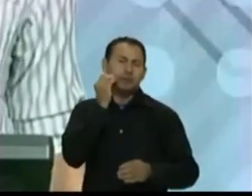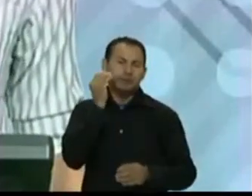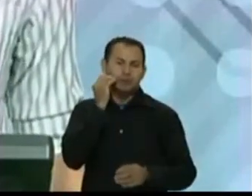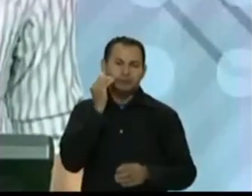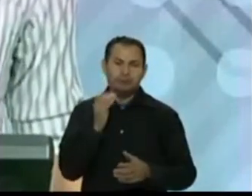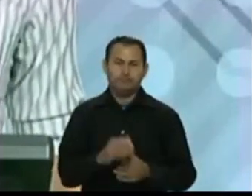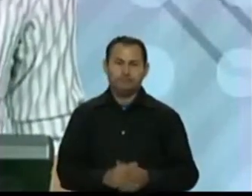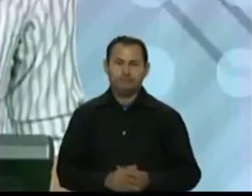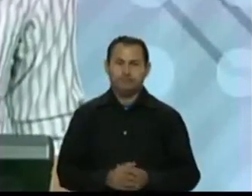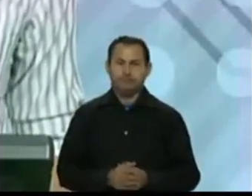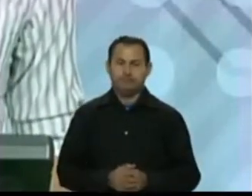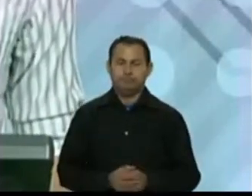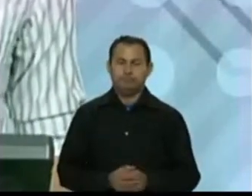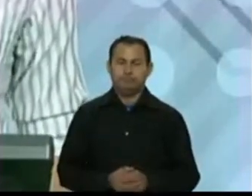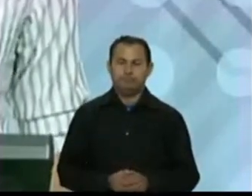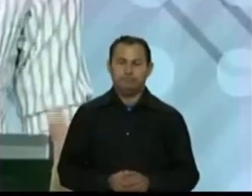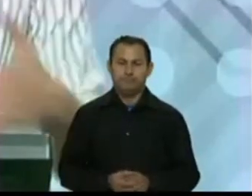experimento.